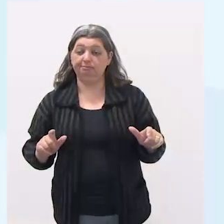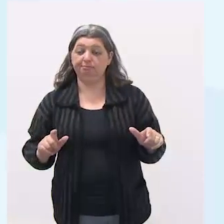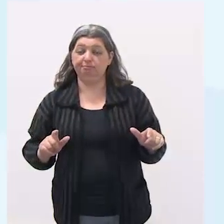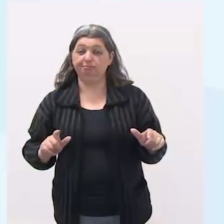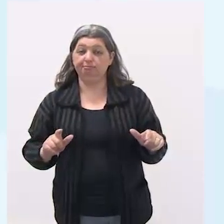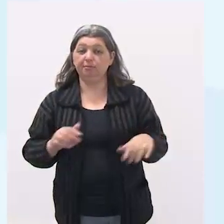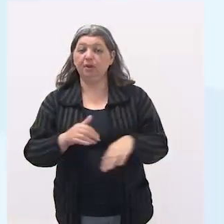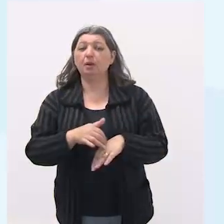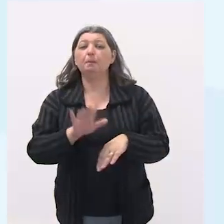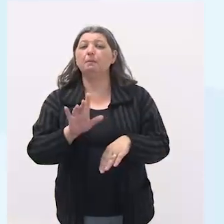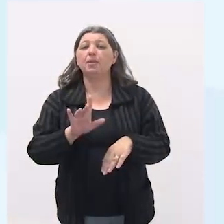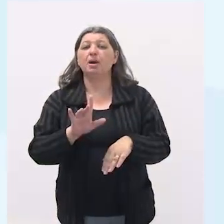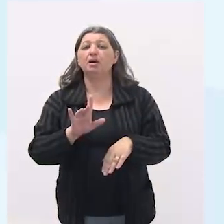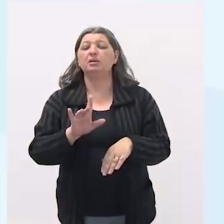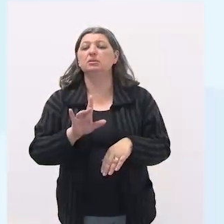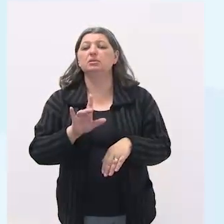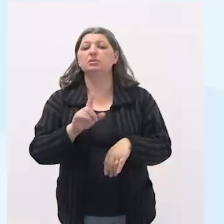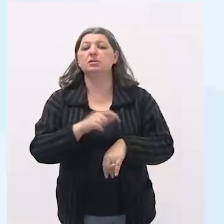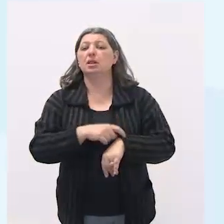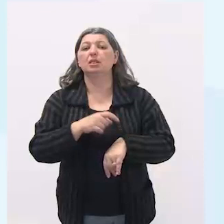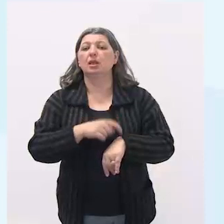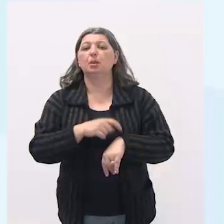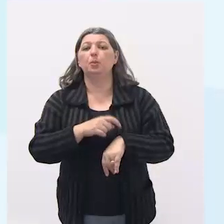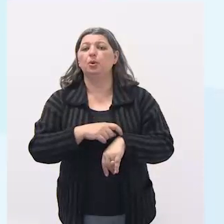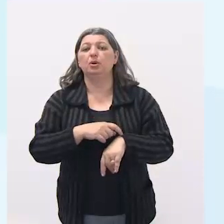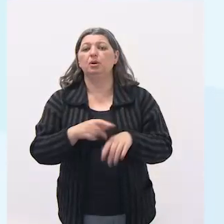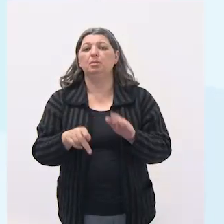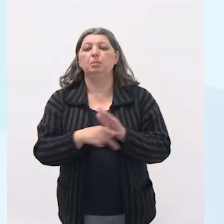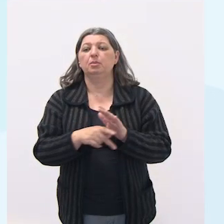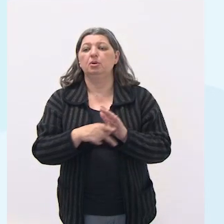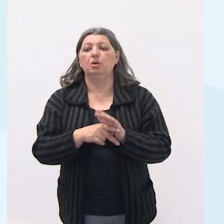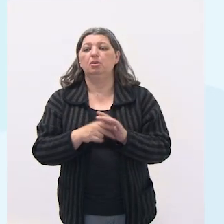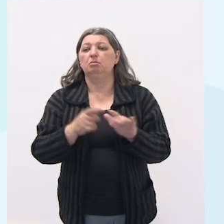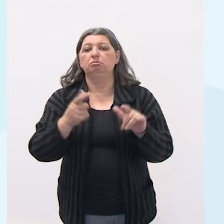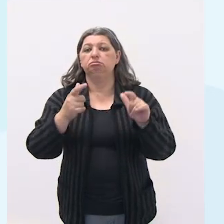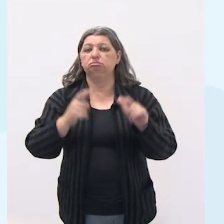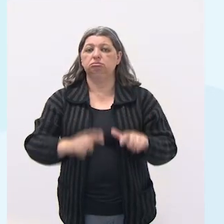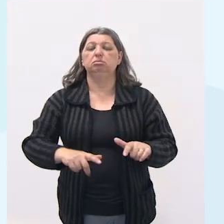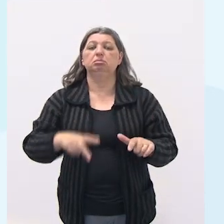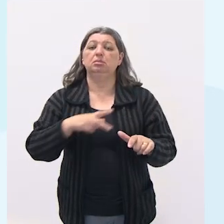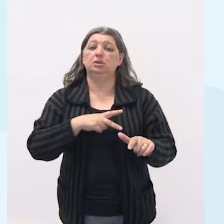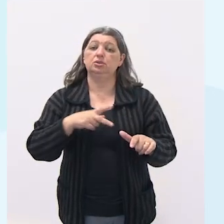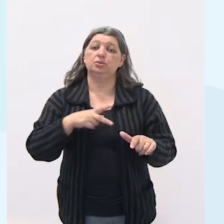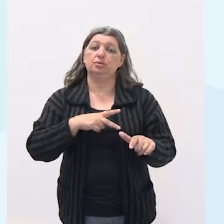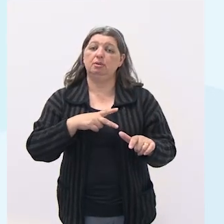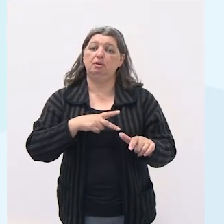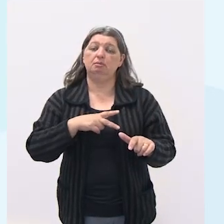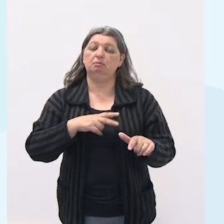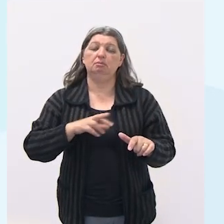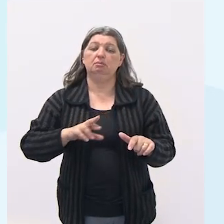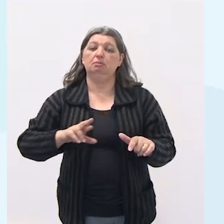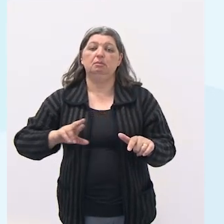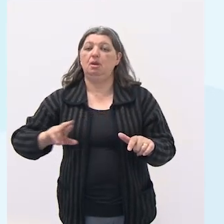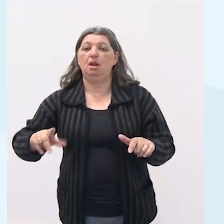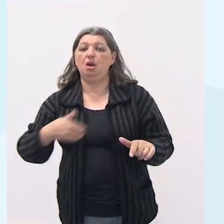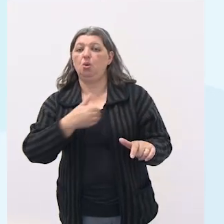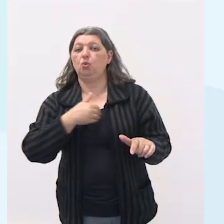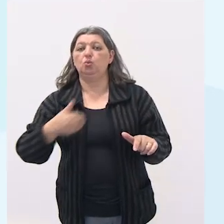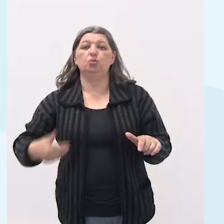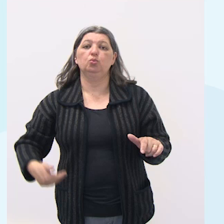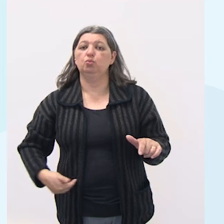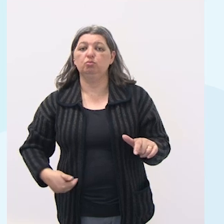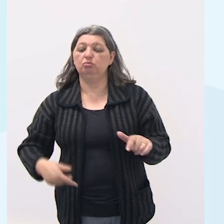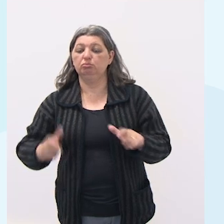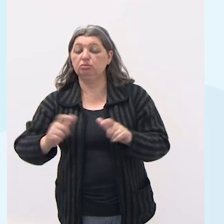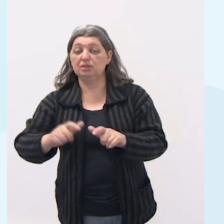dentro do espaço privado do que dentro do espaço público. Então, quando a gente vai analisar aonde elas